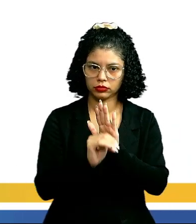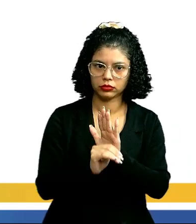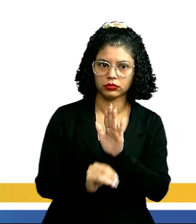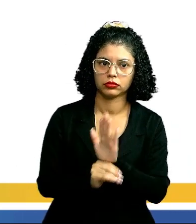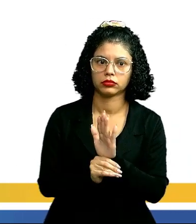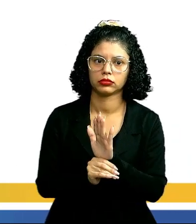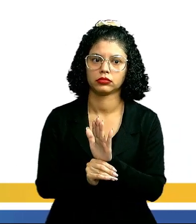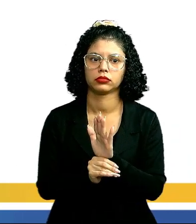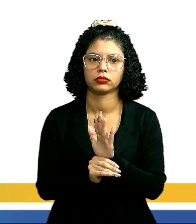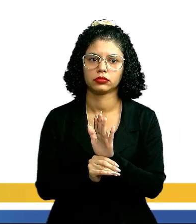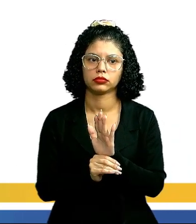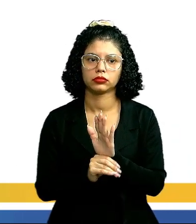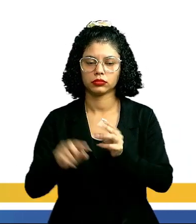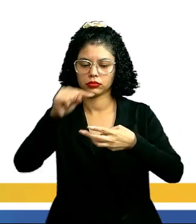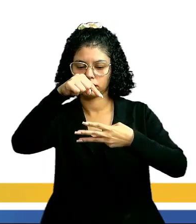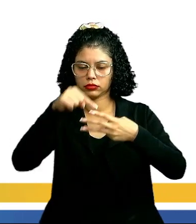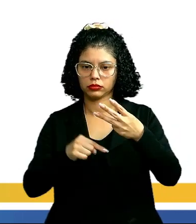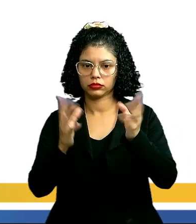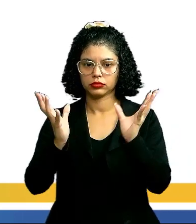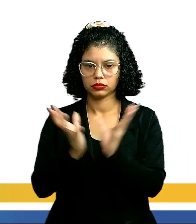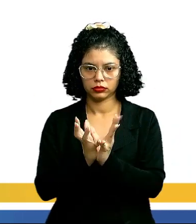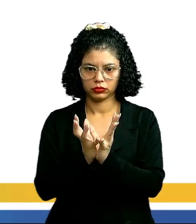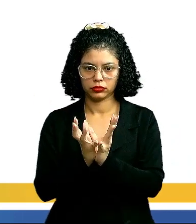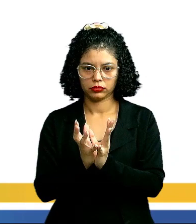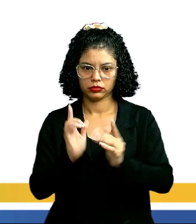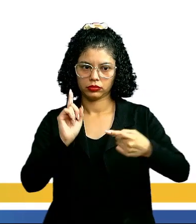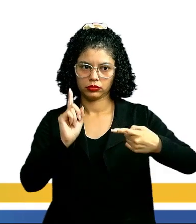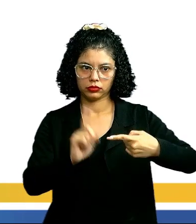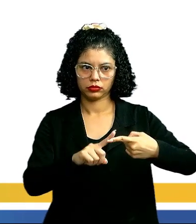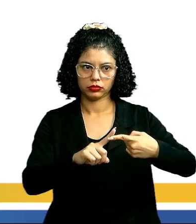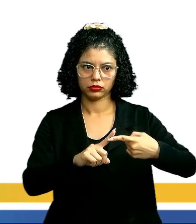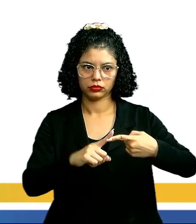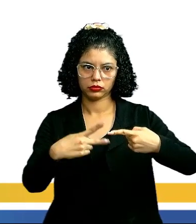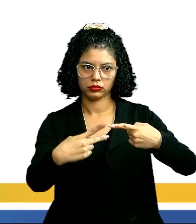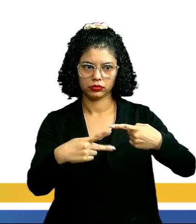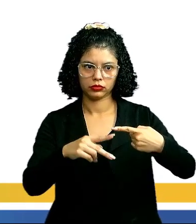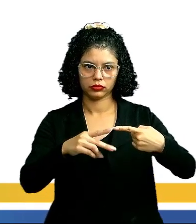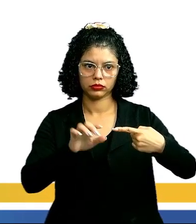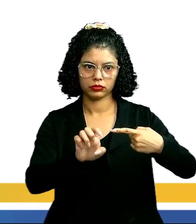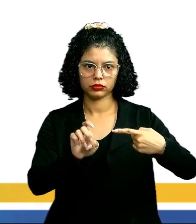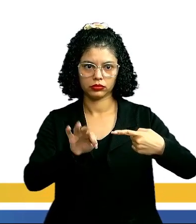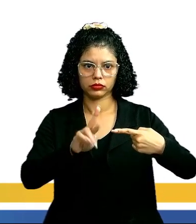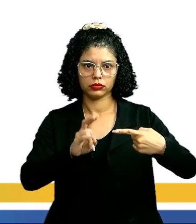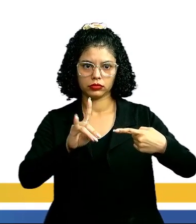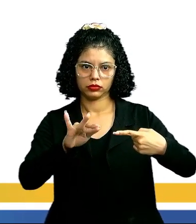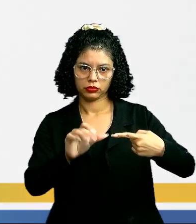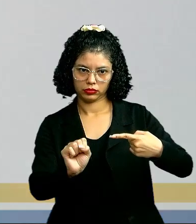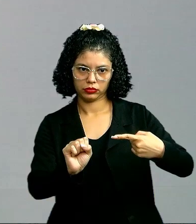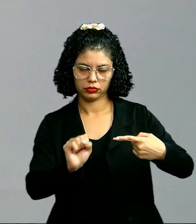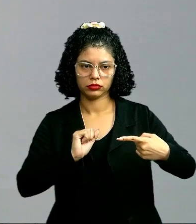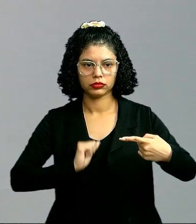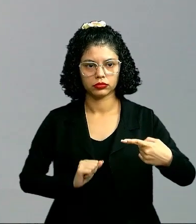classificados em 3 grupos. São os eutérios, ou então eles são chamados